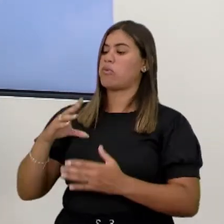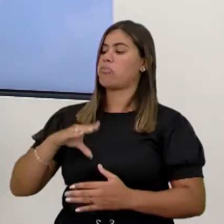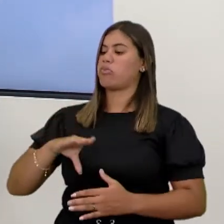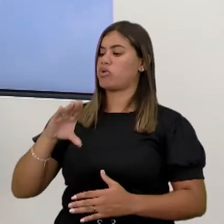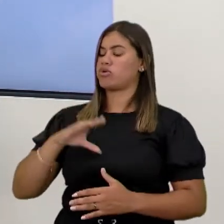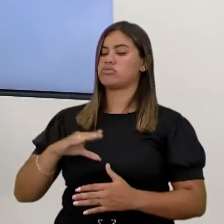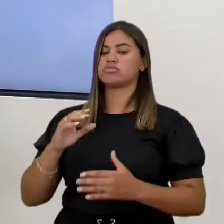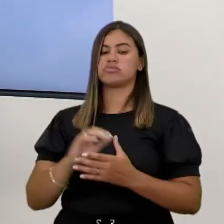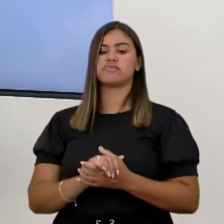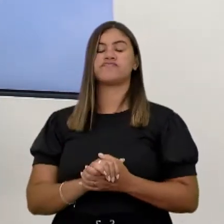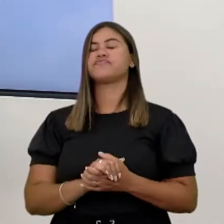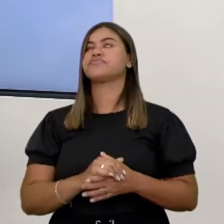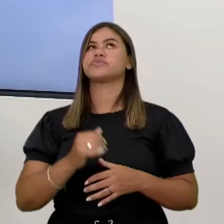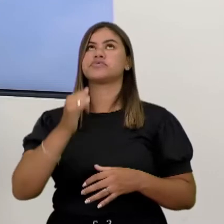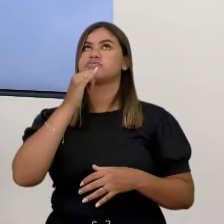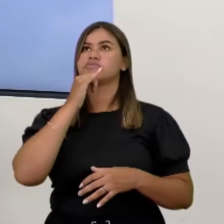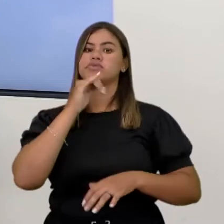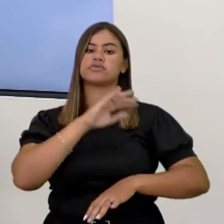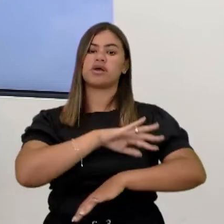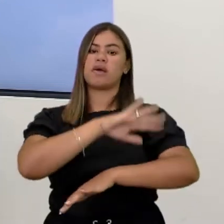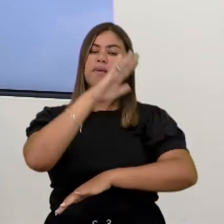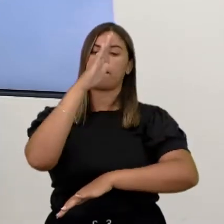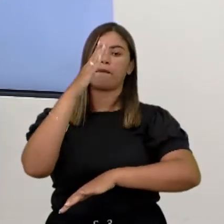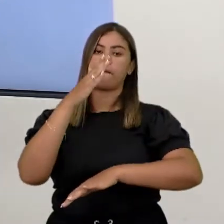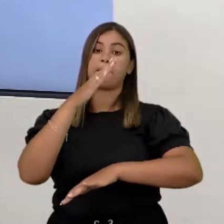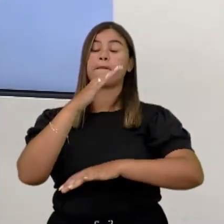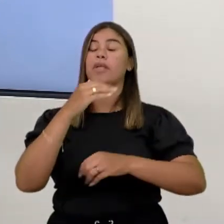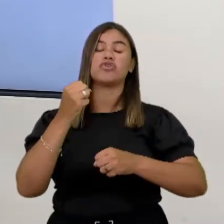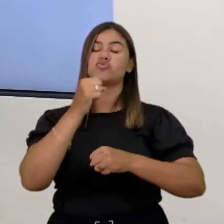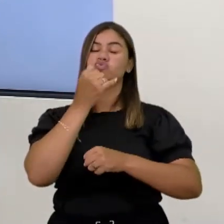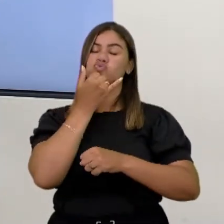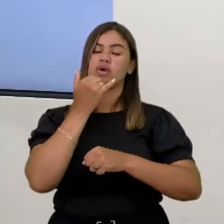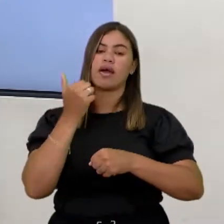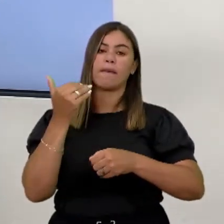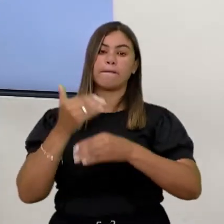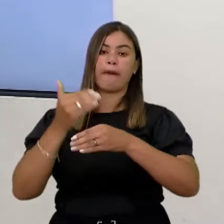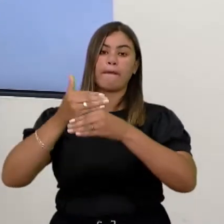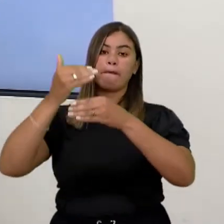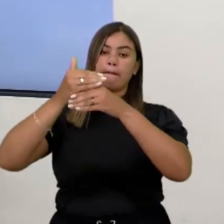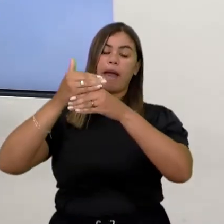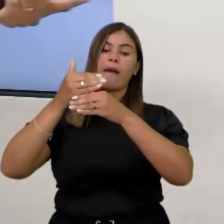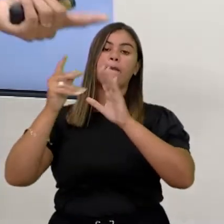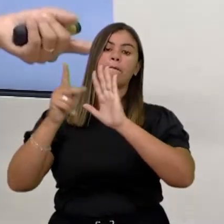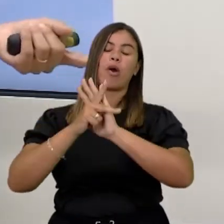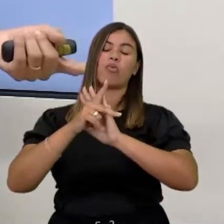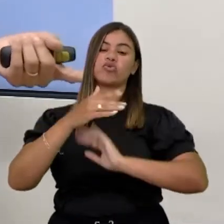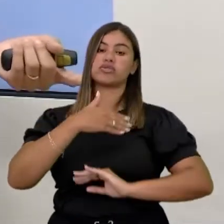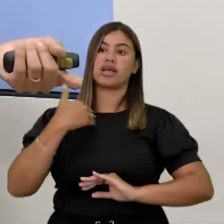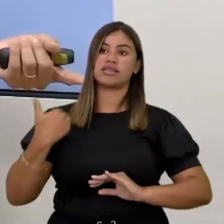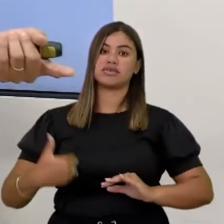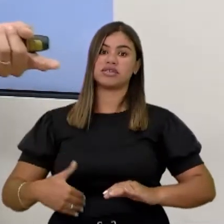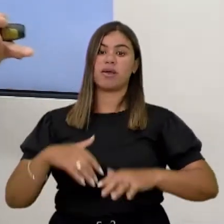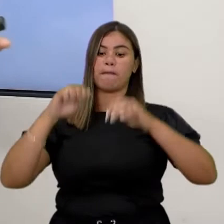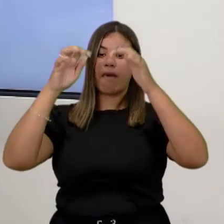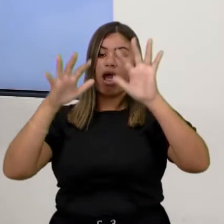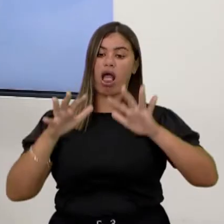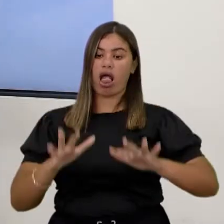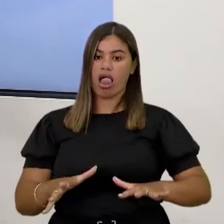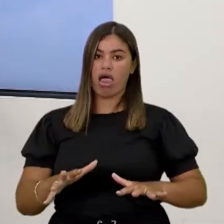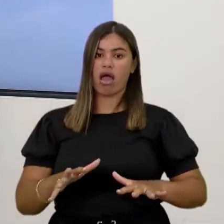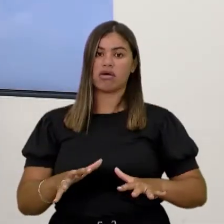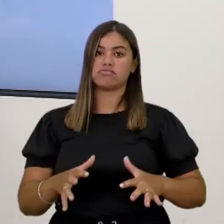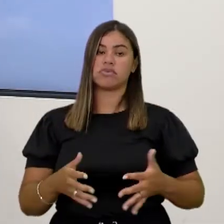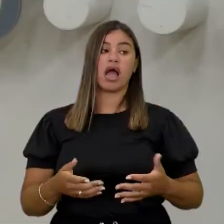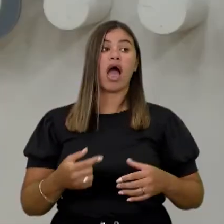olha, desmorona muro na China. Aí você coloca no curso redator. Muro cai na China. Quase a mesma coisa.